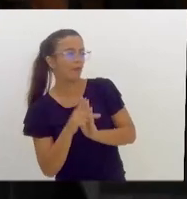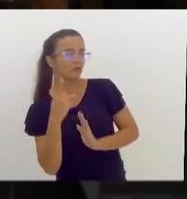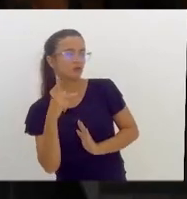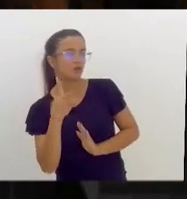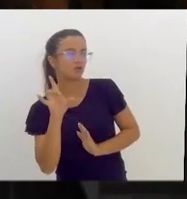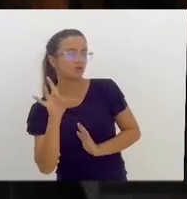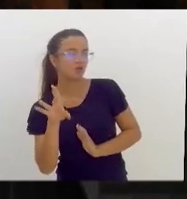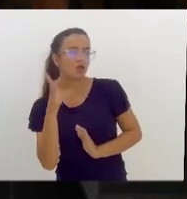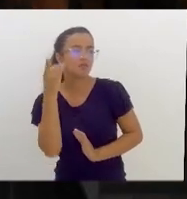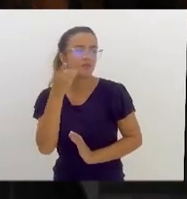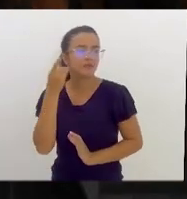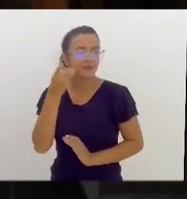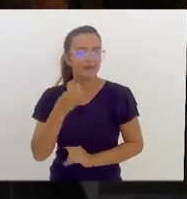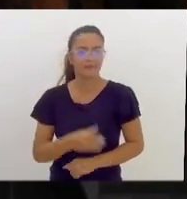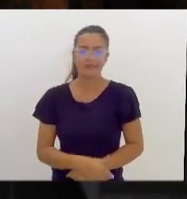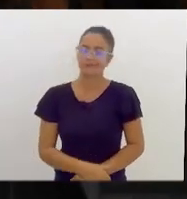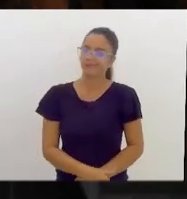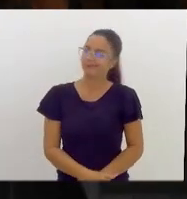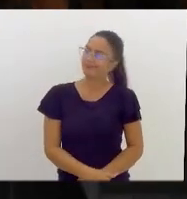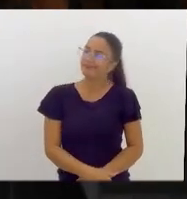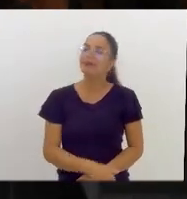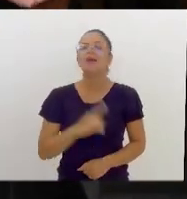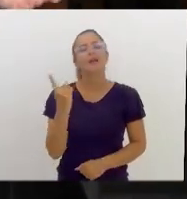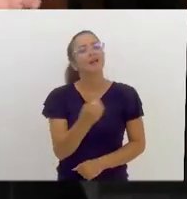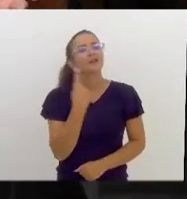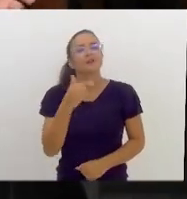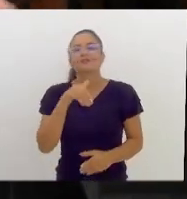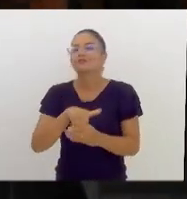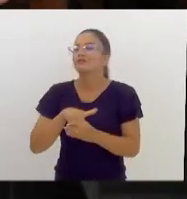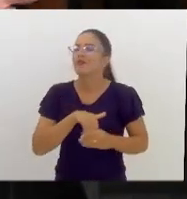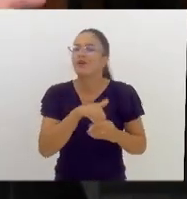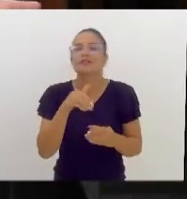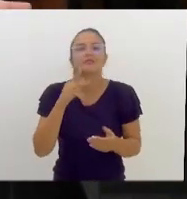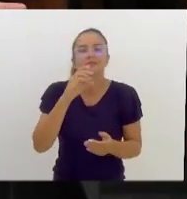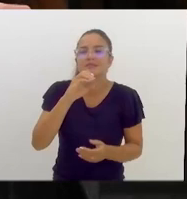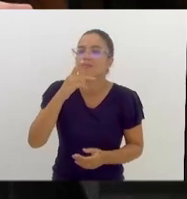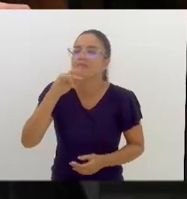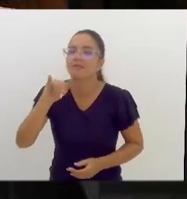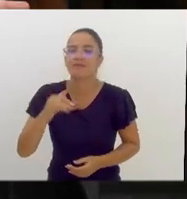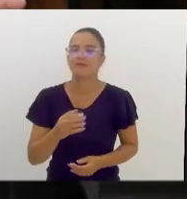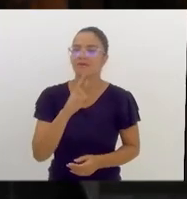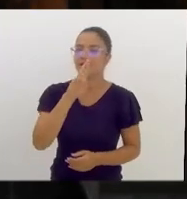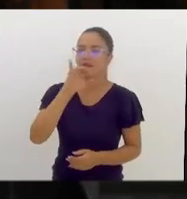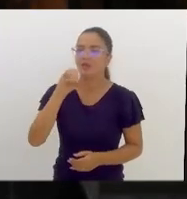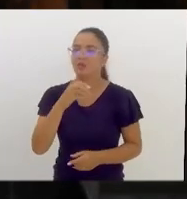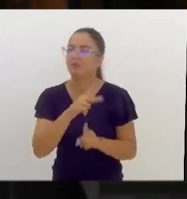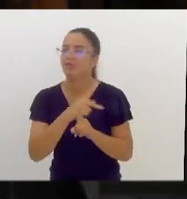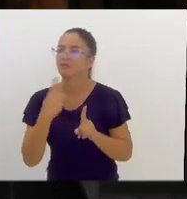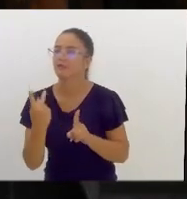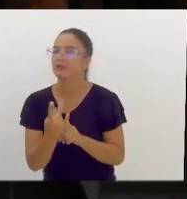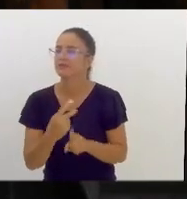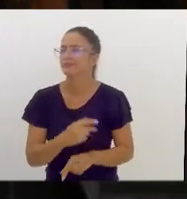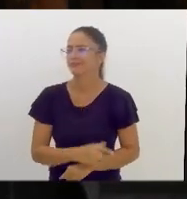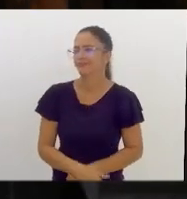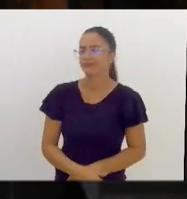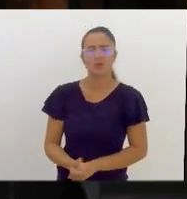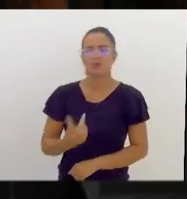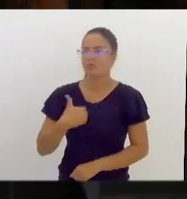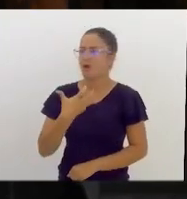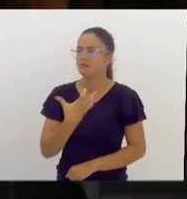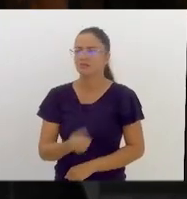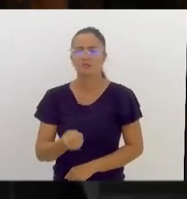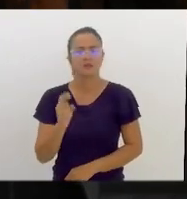deputados e ex-deputados, e a gente não vota o relatório da CPI do Rio Previdência. Isso é absolutamente inaceitável, então eu